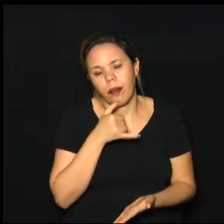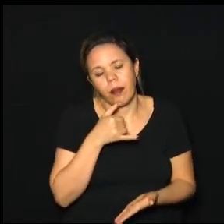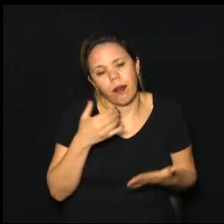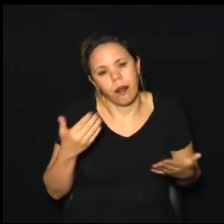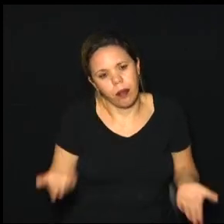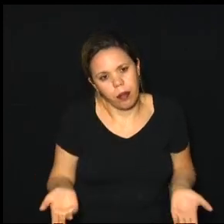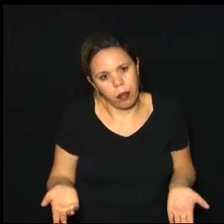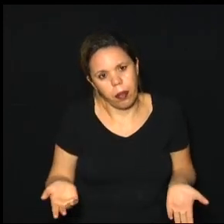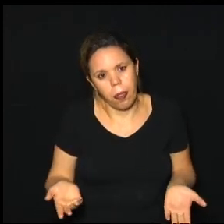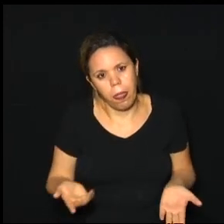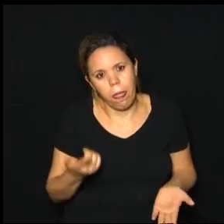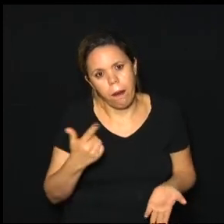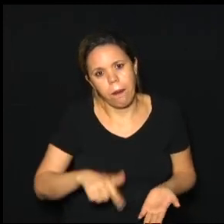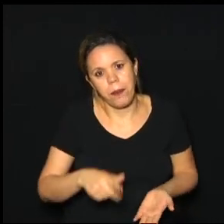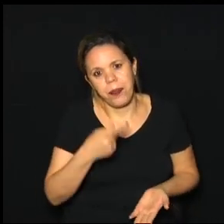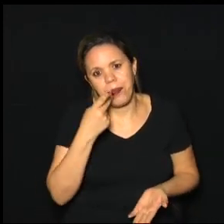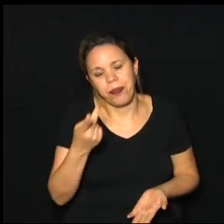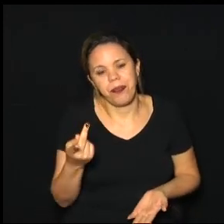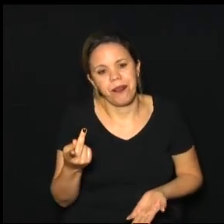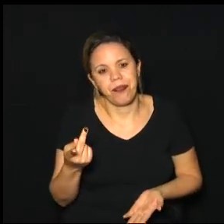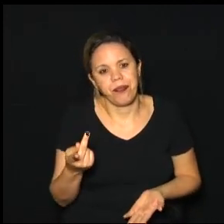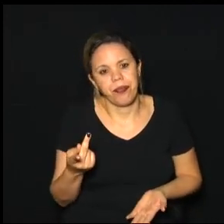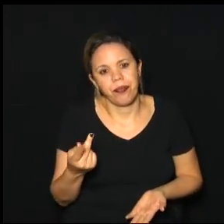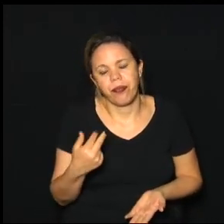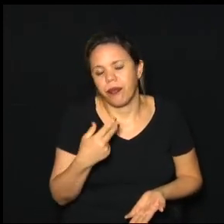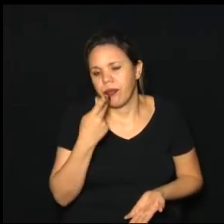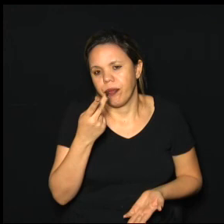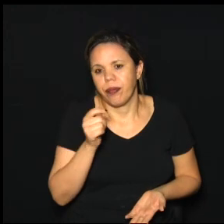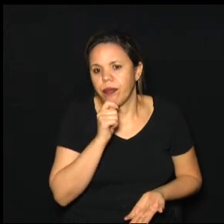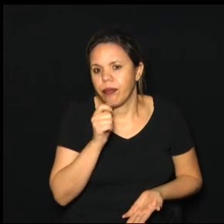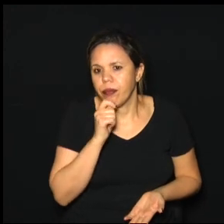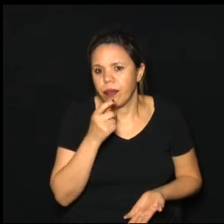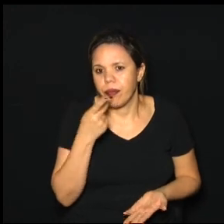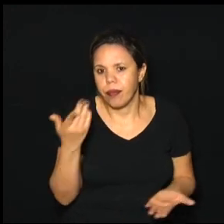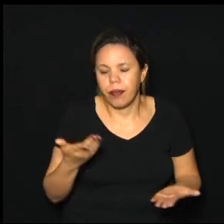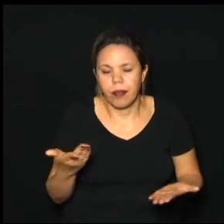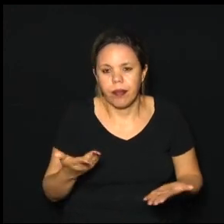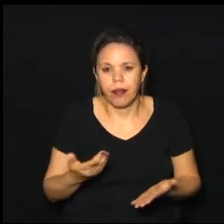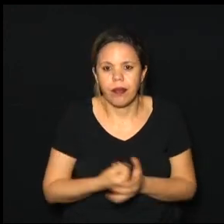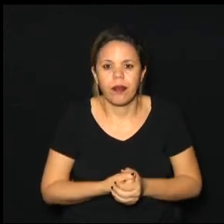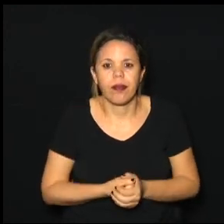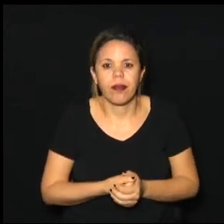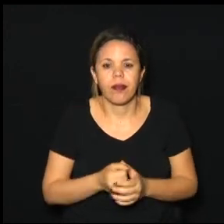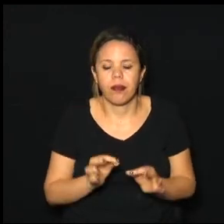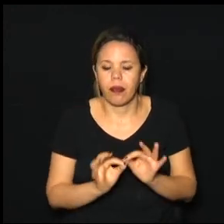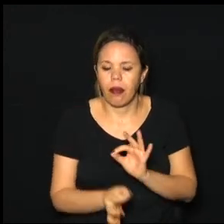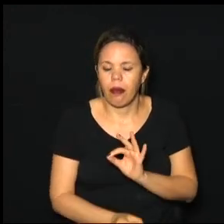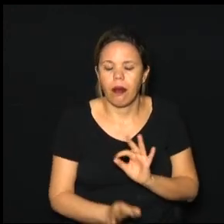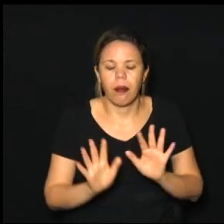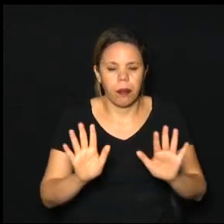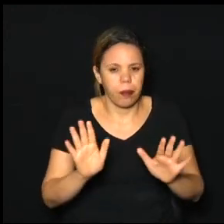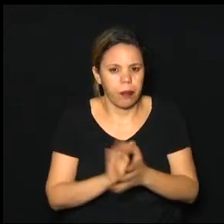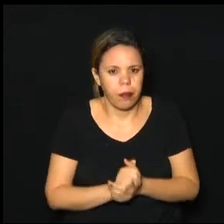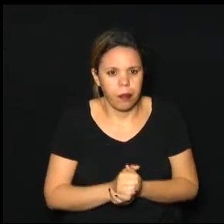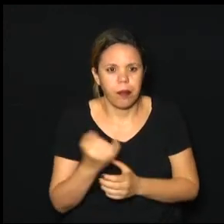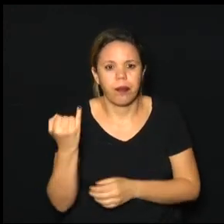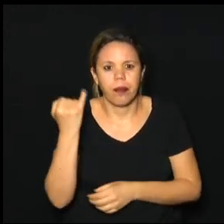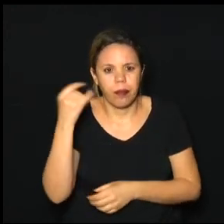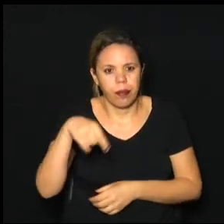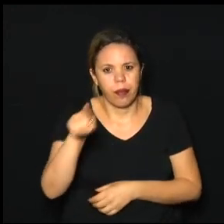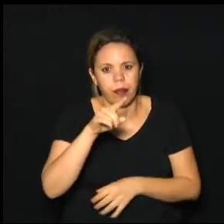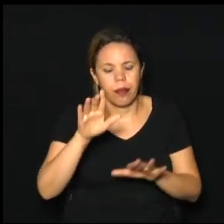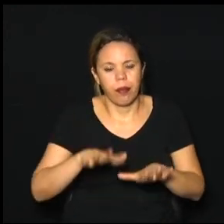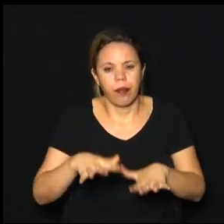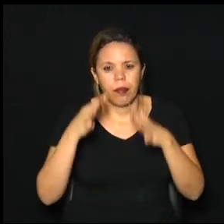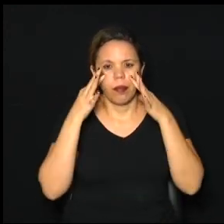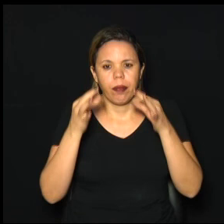Então, repito, não vou falar agora, porque senão a coisa ficaria muito extensa, mas é importante também ficar